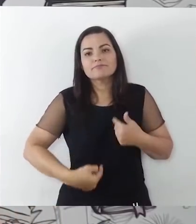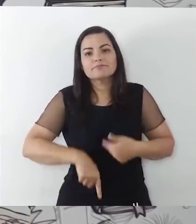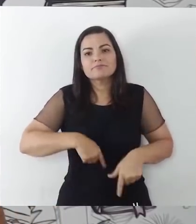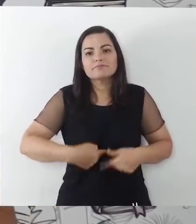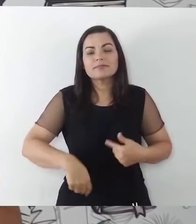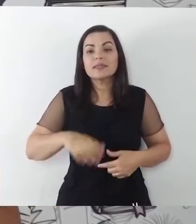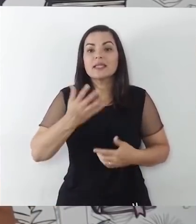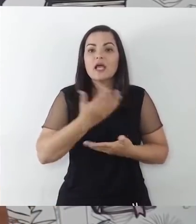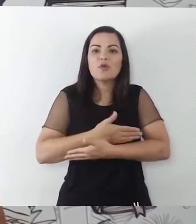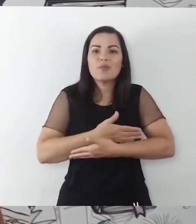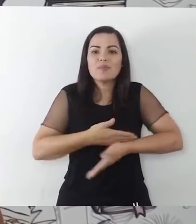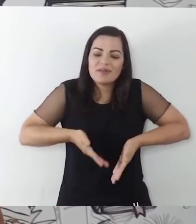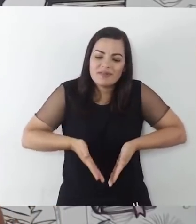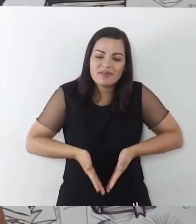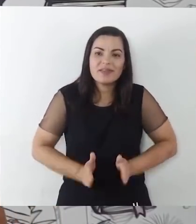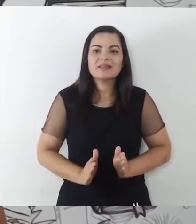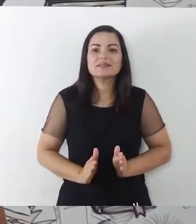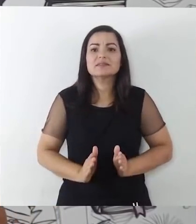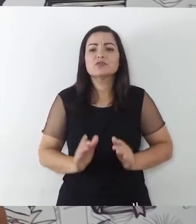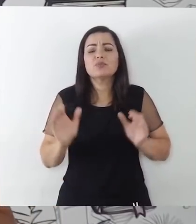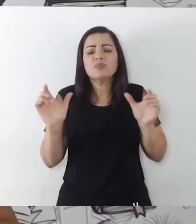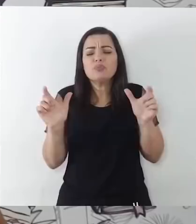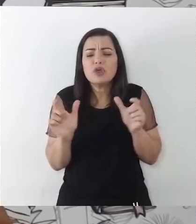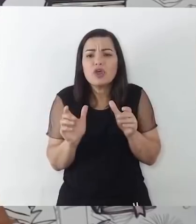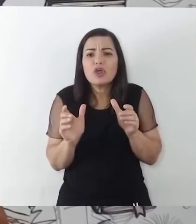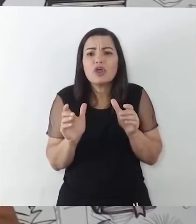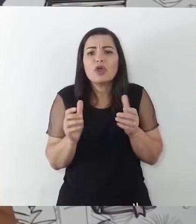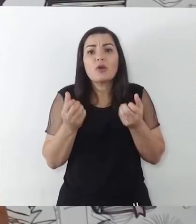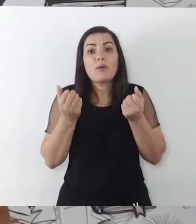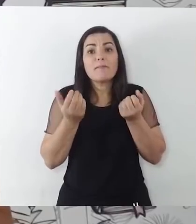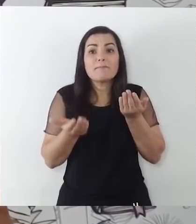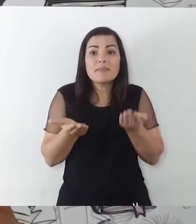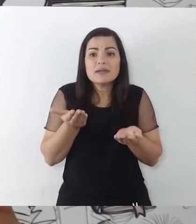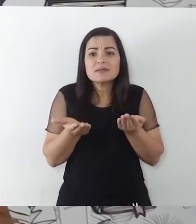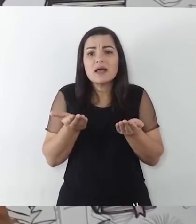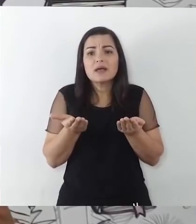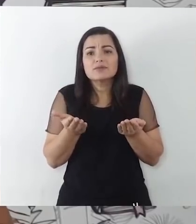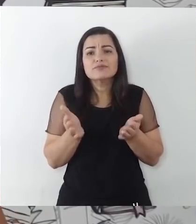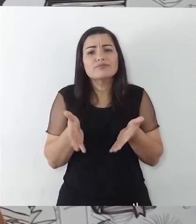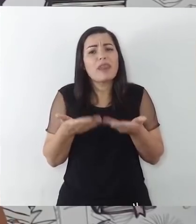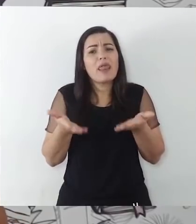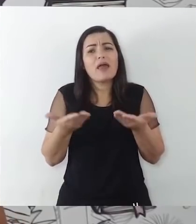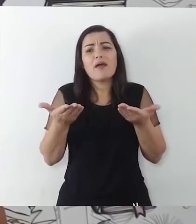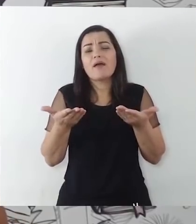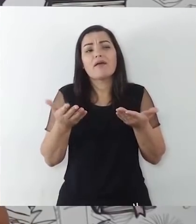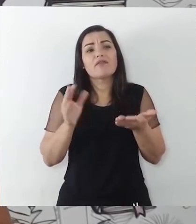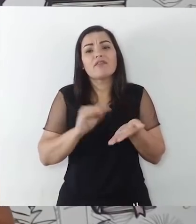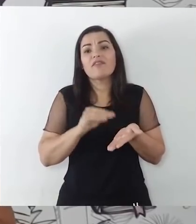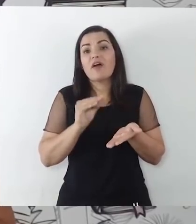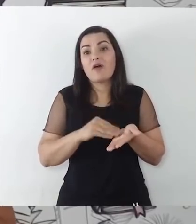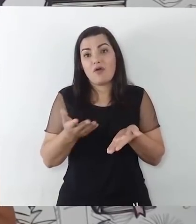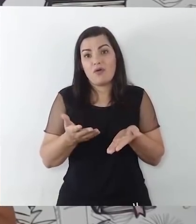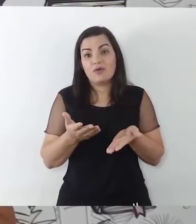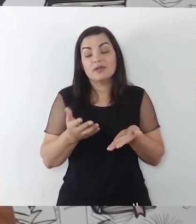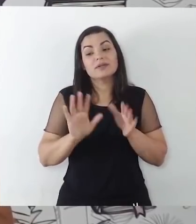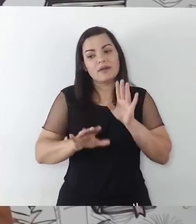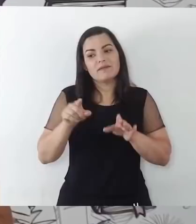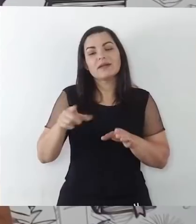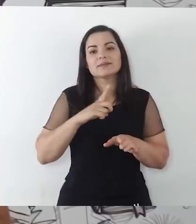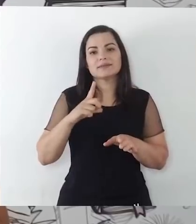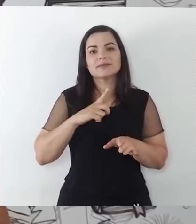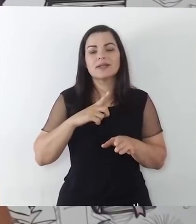A pessoa vai perdendo o pouquinho que tem de nutrientes, ela ainda vai perdendo com diarreias constantes, por exemplo, e